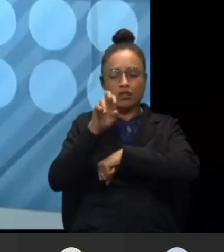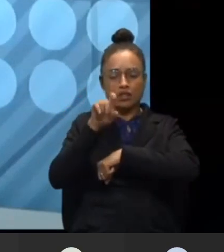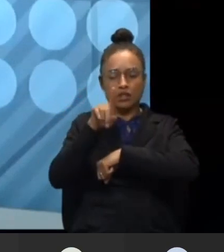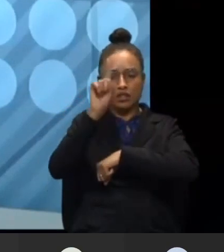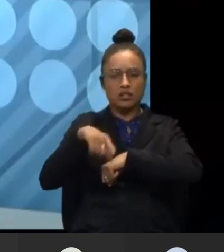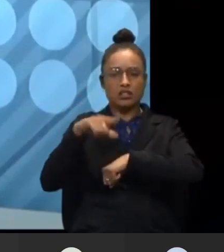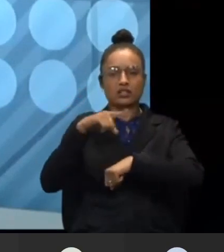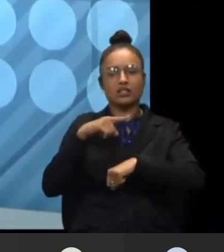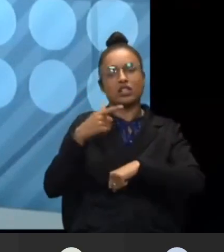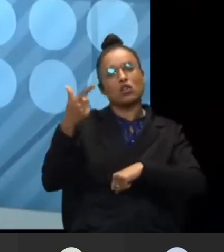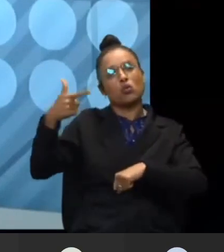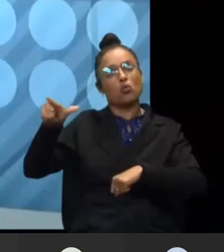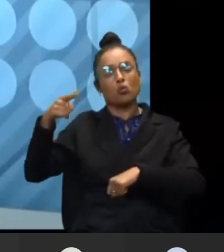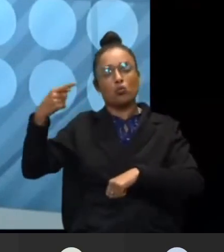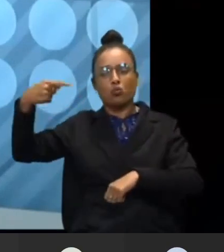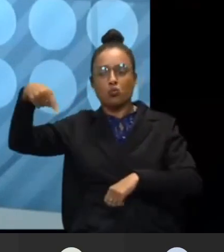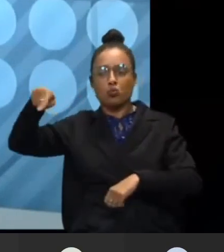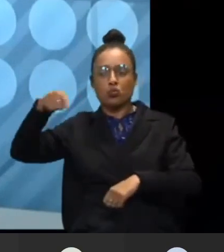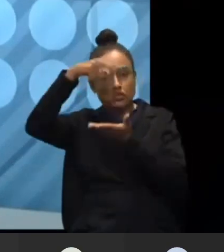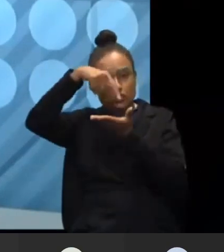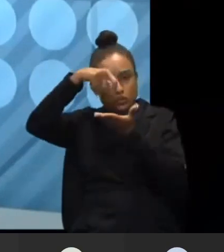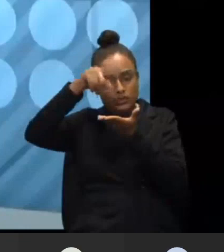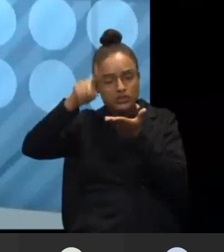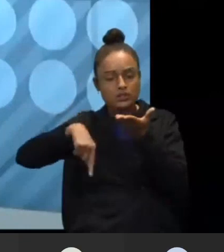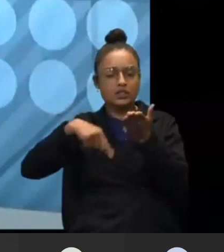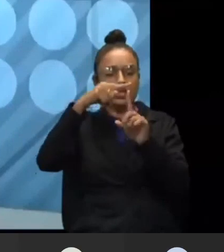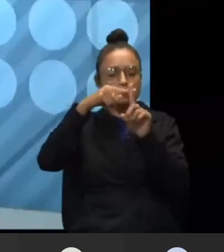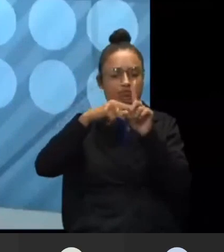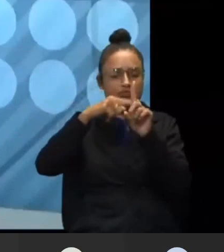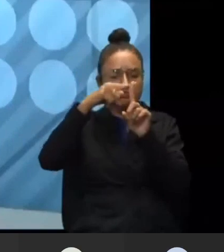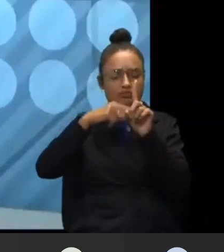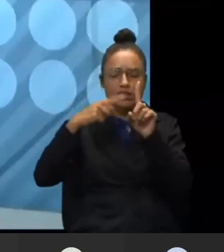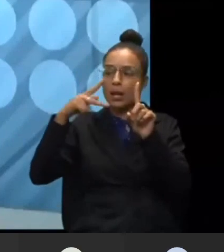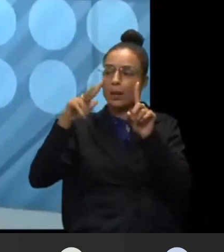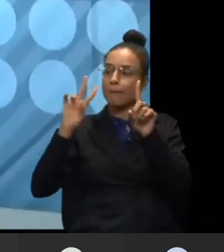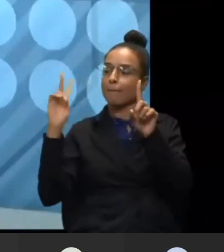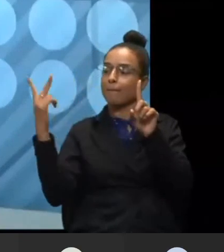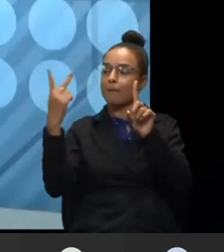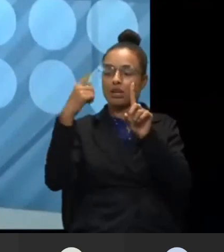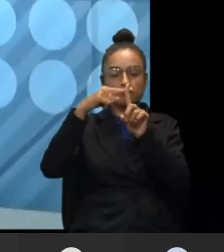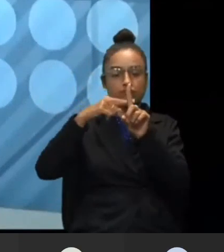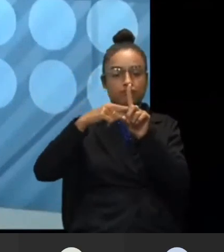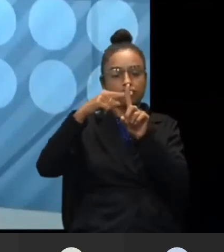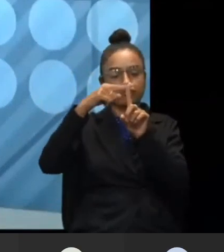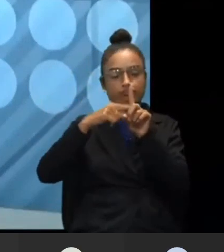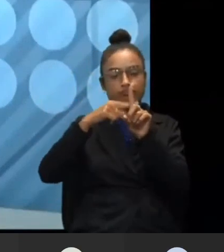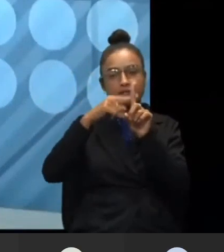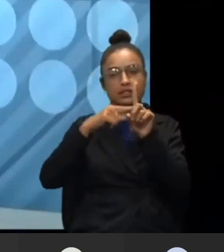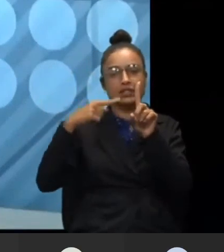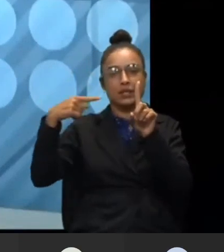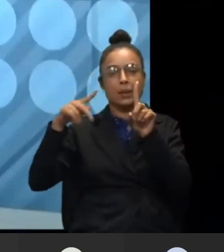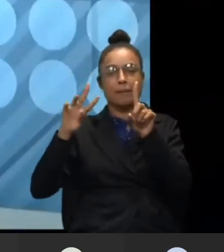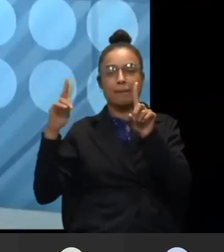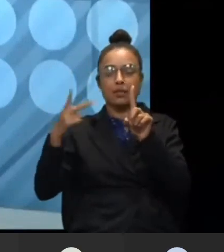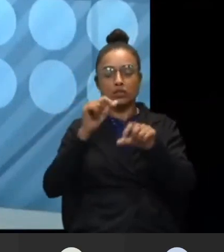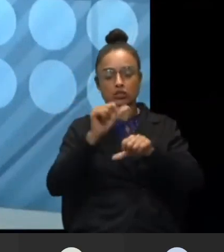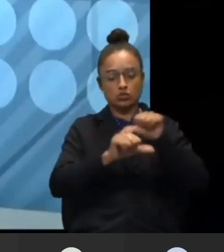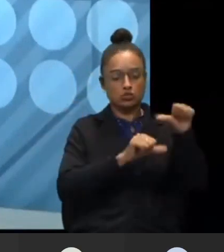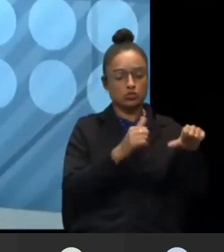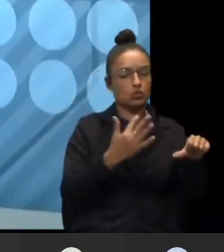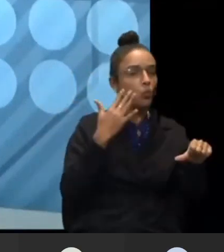o pH de NaOH, uma base. Essa elevação do pH tem a mudança de